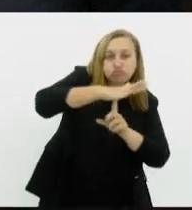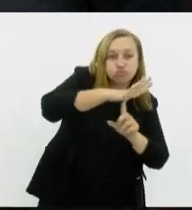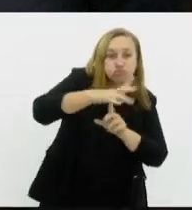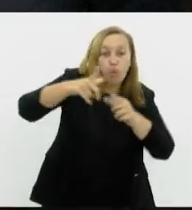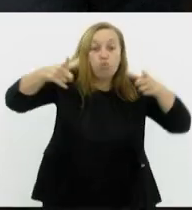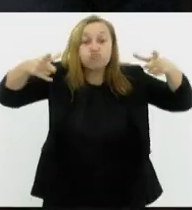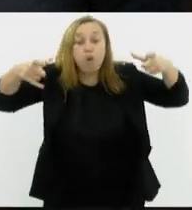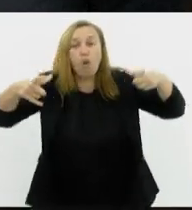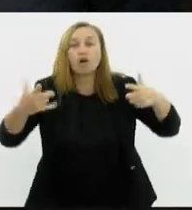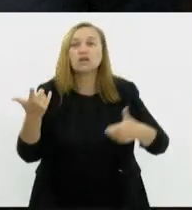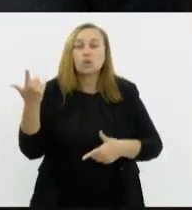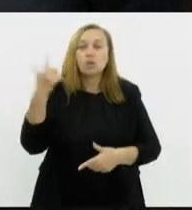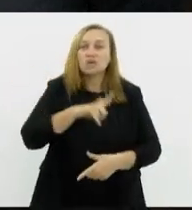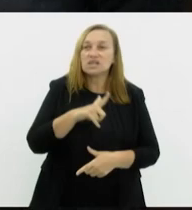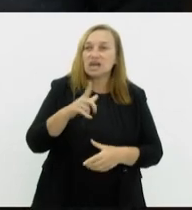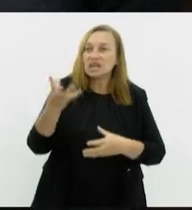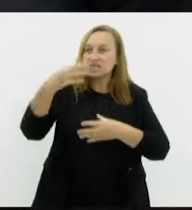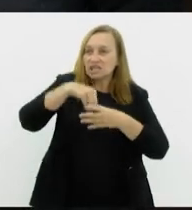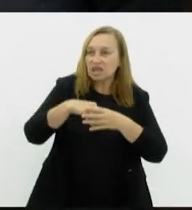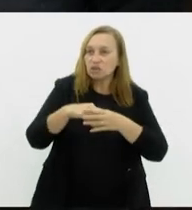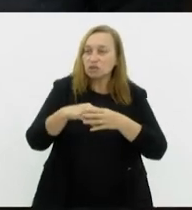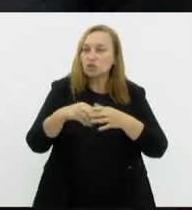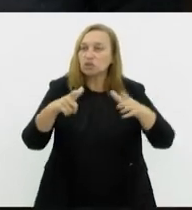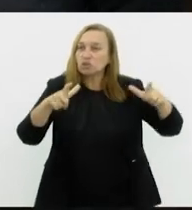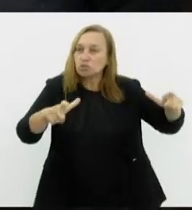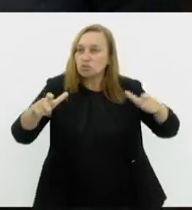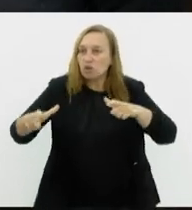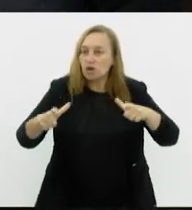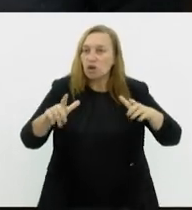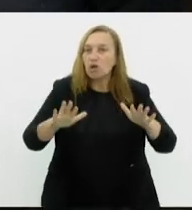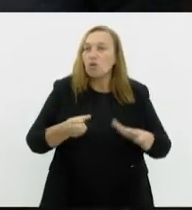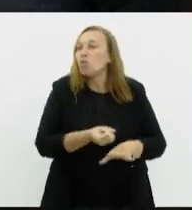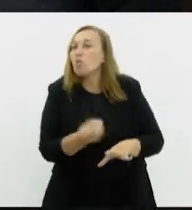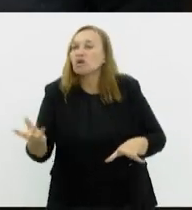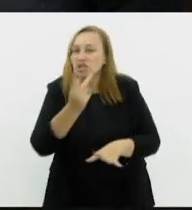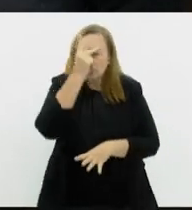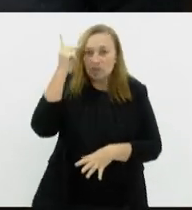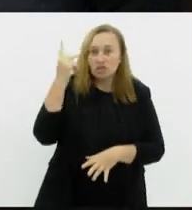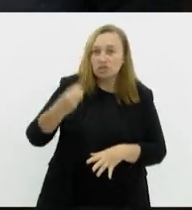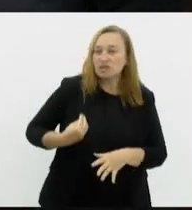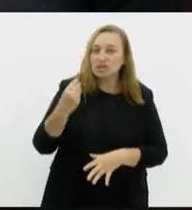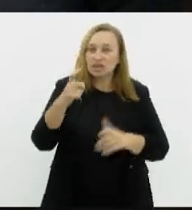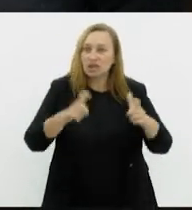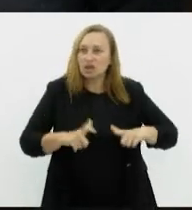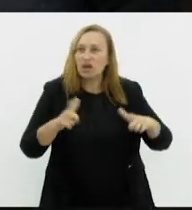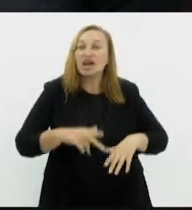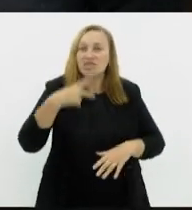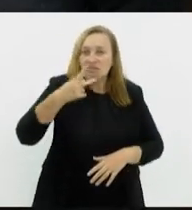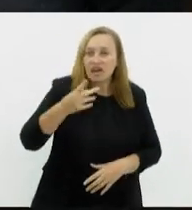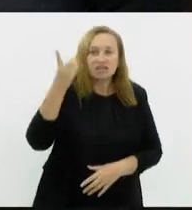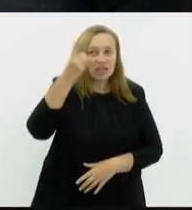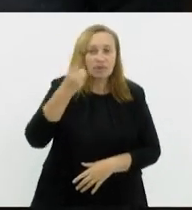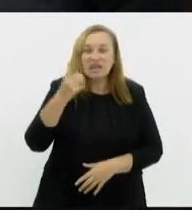consegue estabelecer dentro daqueles dois quarteirões qual universo de pessoas que estava ali. E lhe digo, deputada,